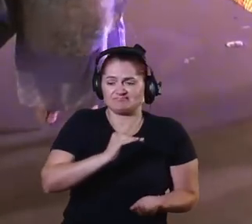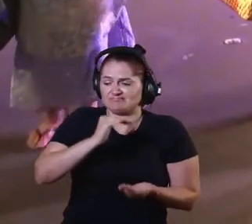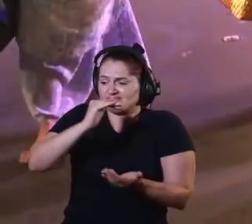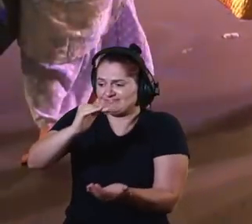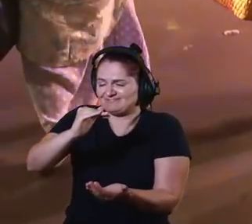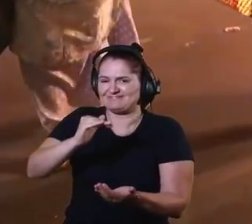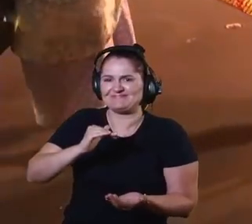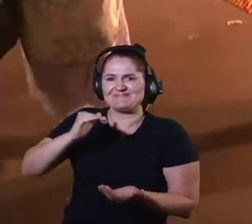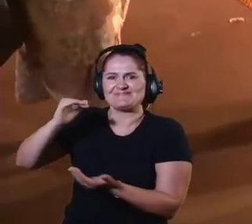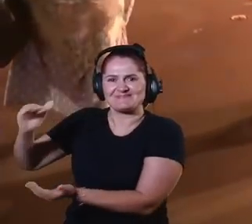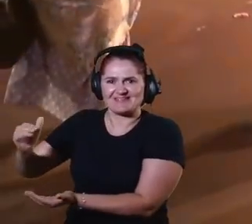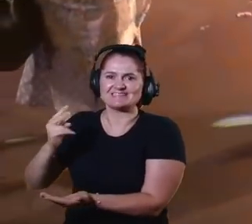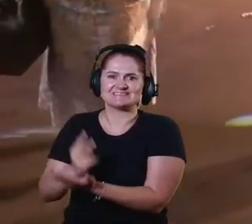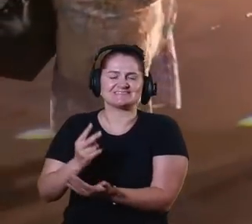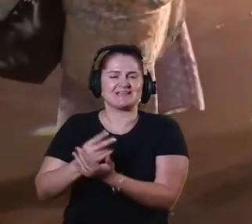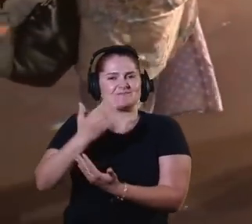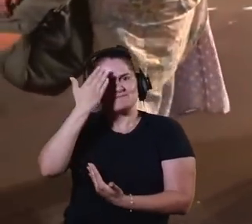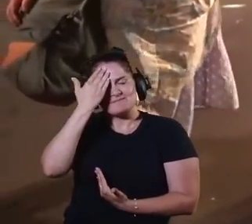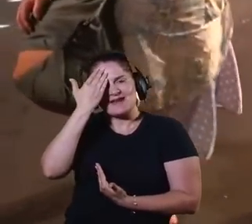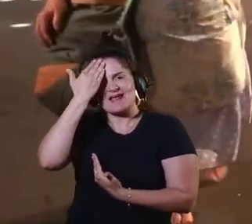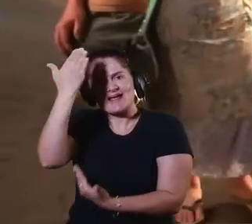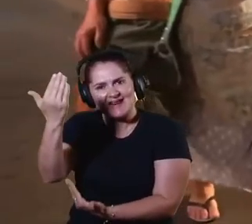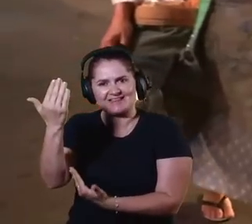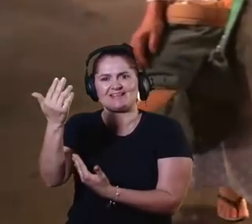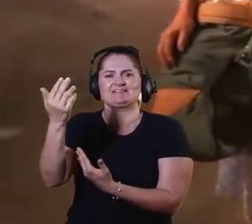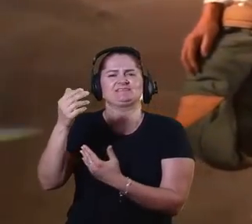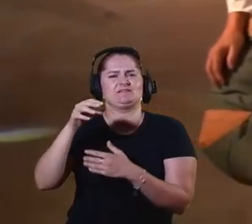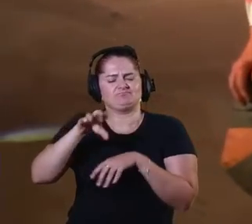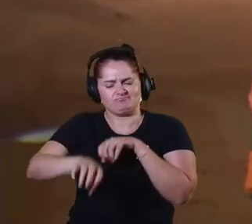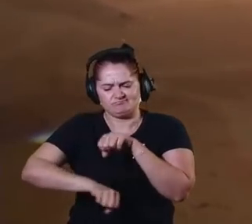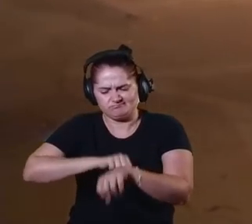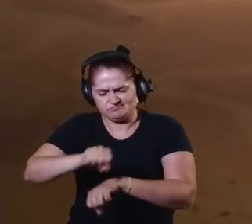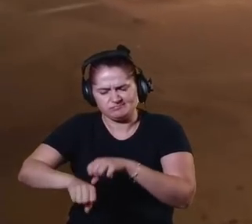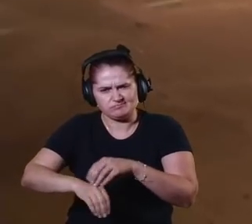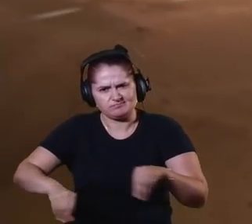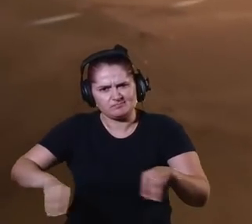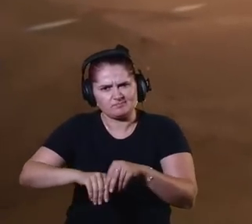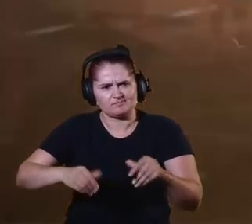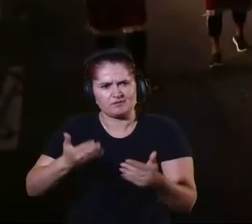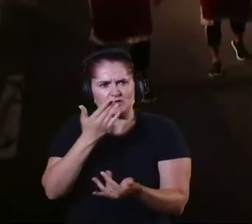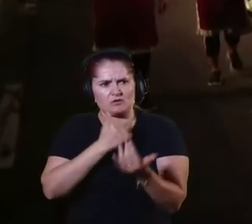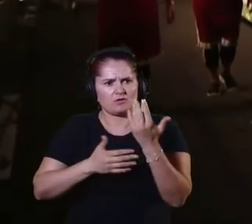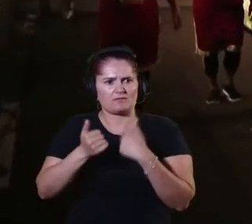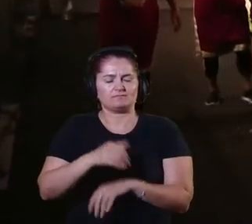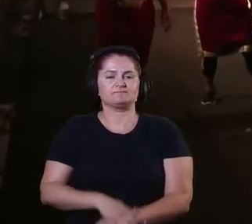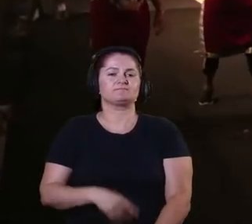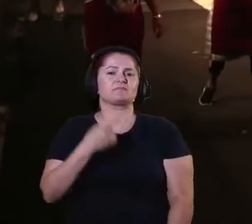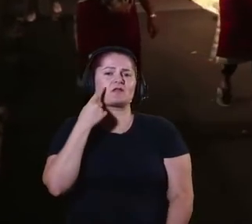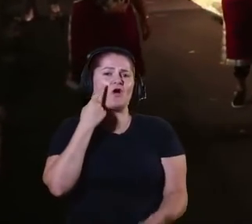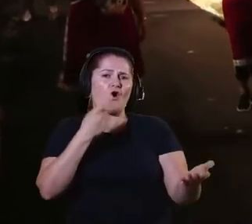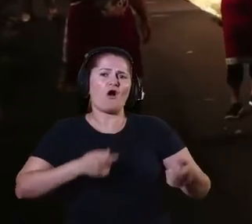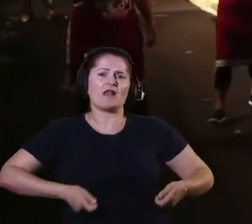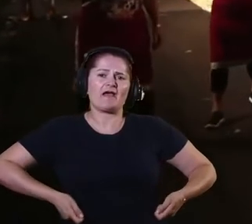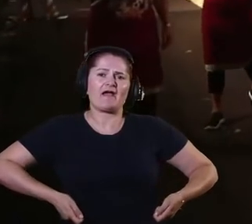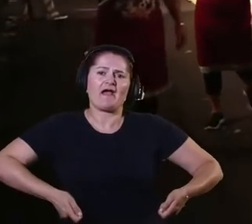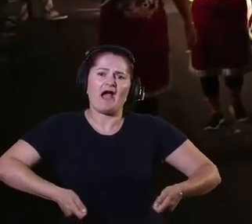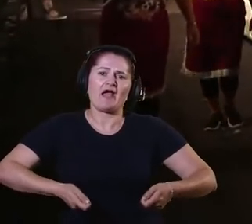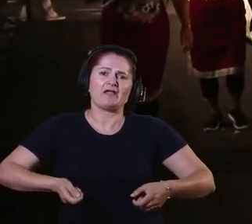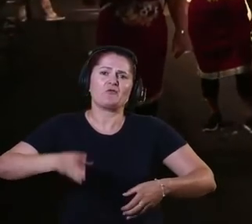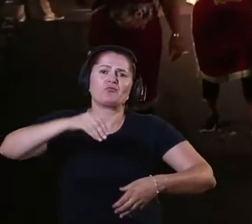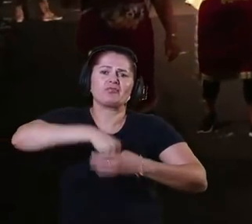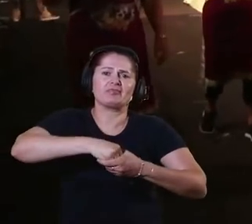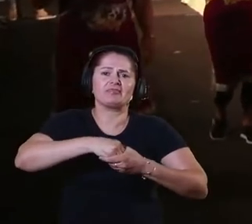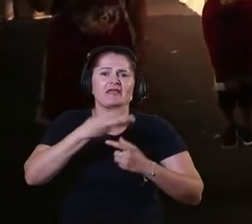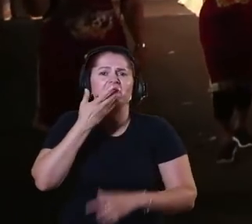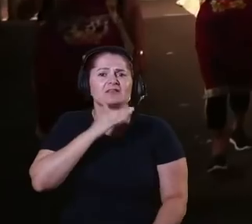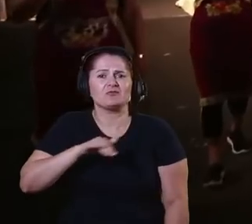os frutos olha essa, da terra. Cleberson, olha essa imagem. Não, fantástico. Uma criança dentro de uma cariola. Zé. Mas isso aí